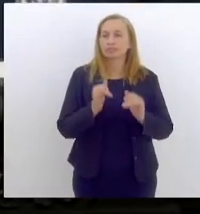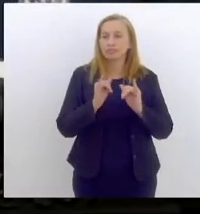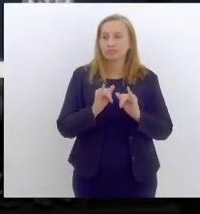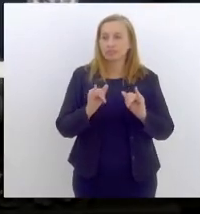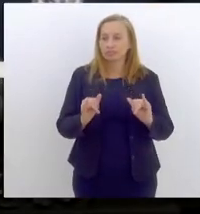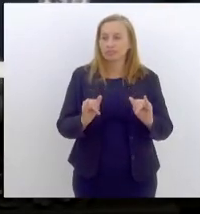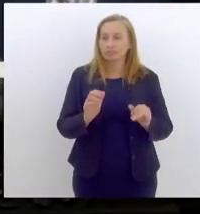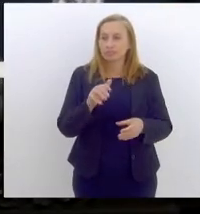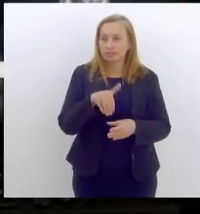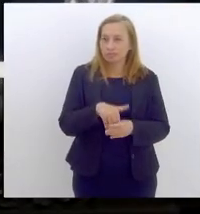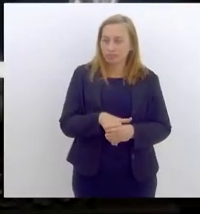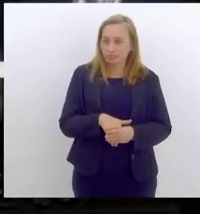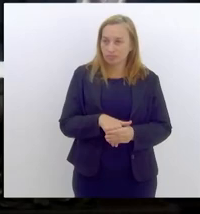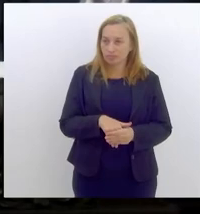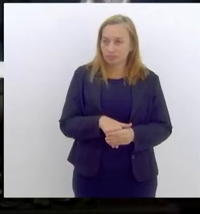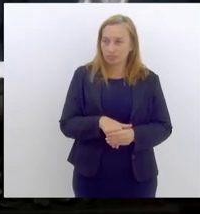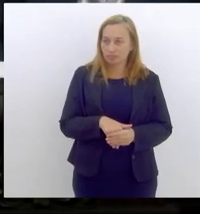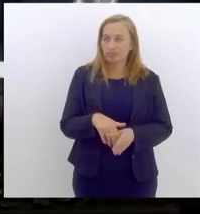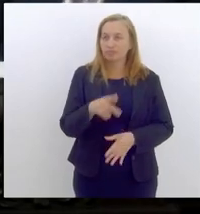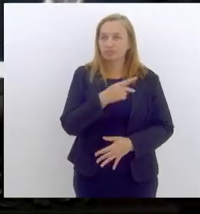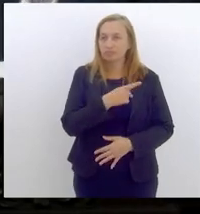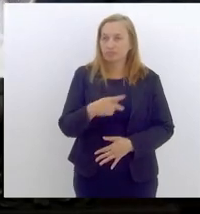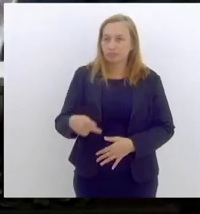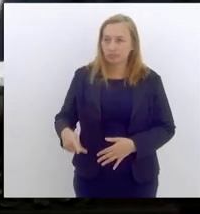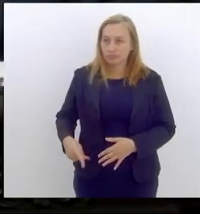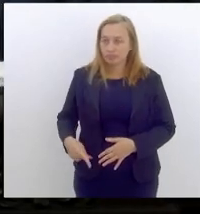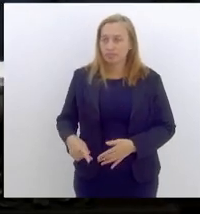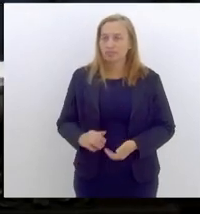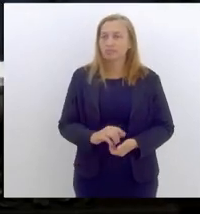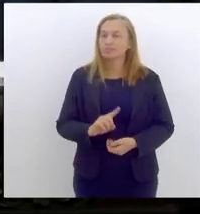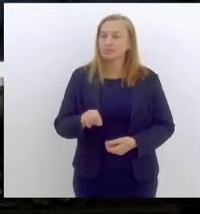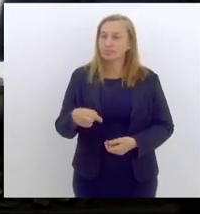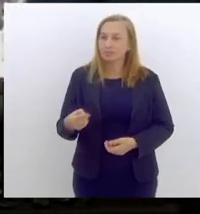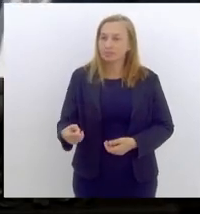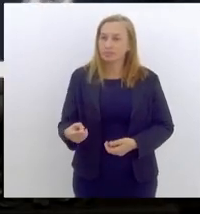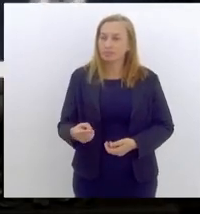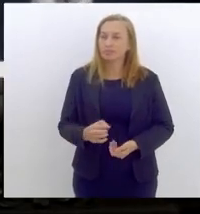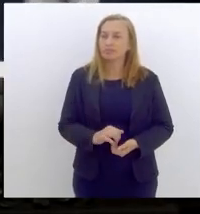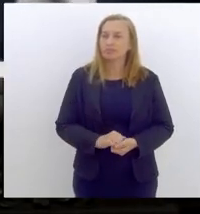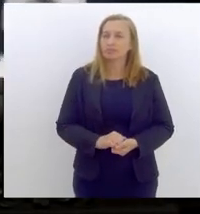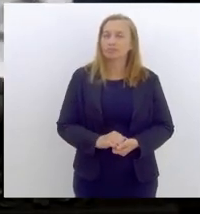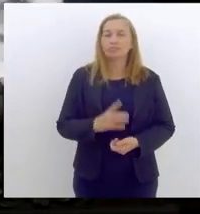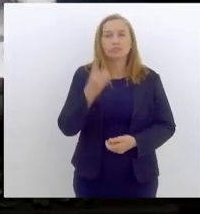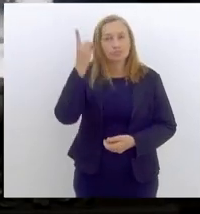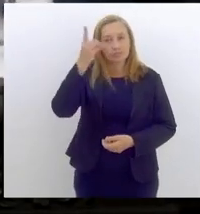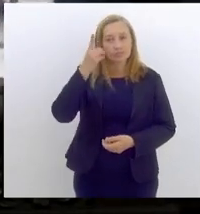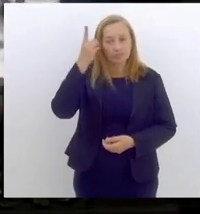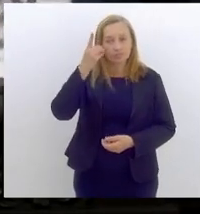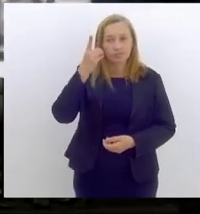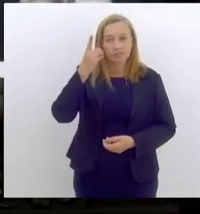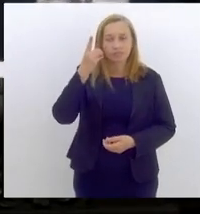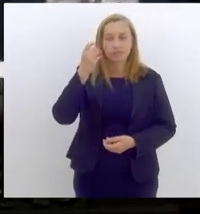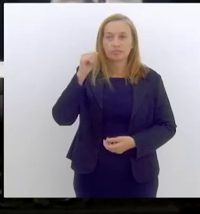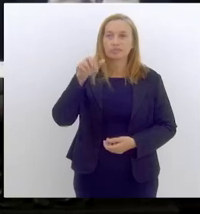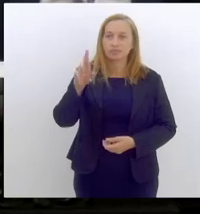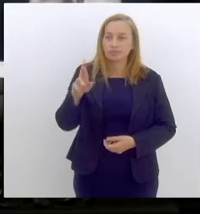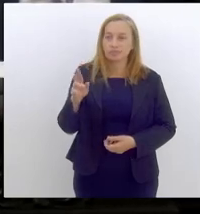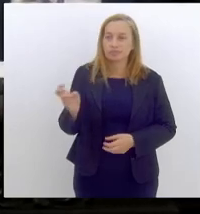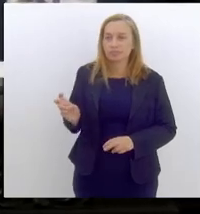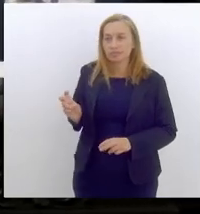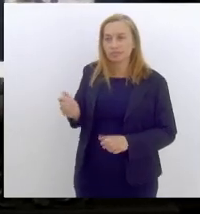apenas o voto para presidente. Em seguida, o deputado Bacelar ocupa aqui